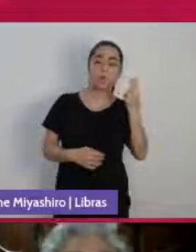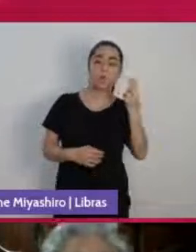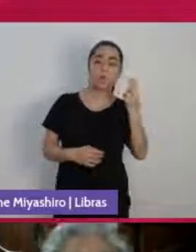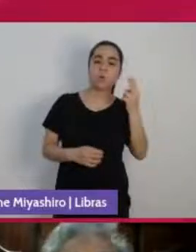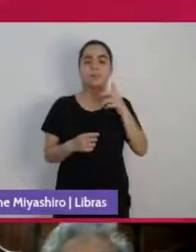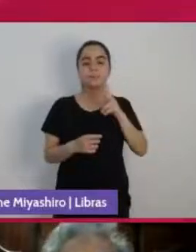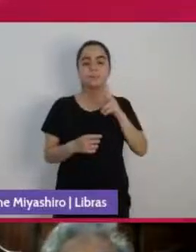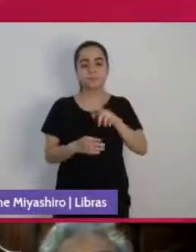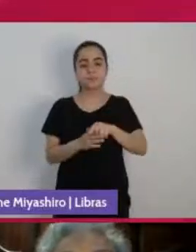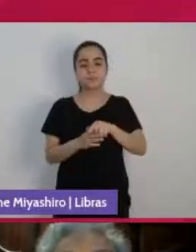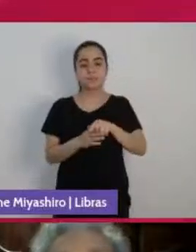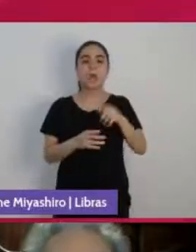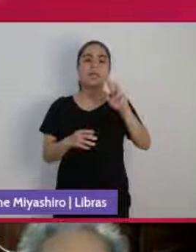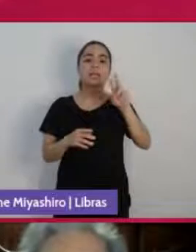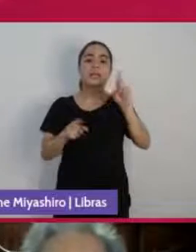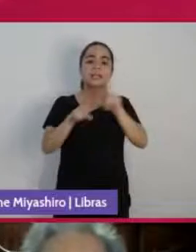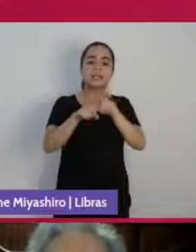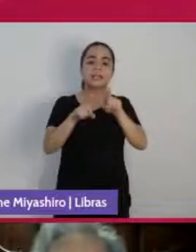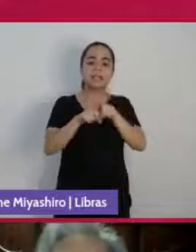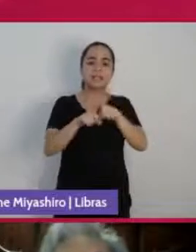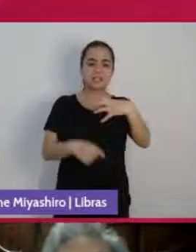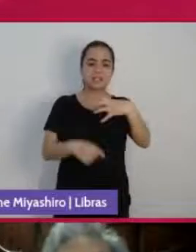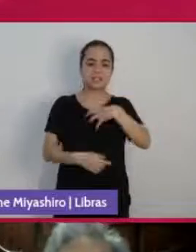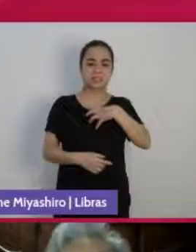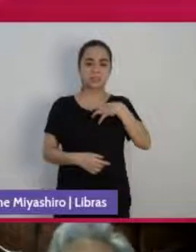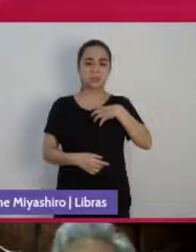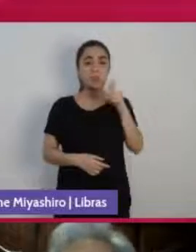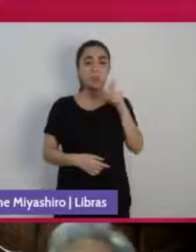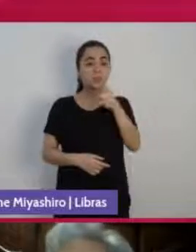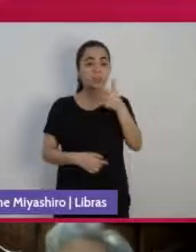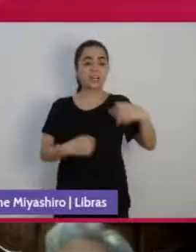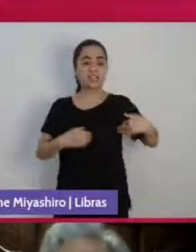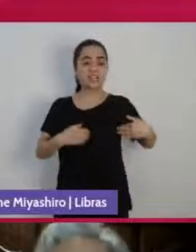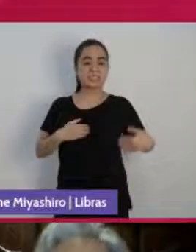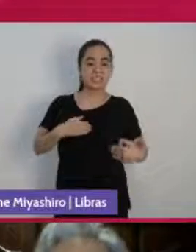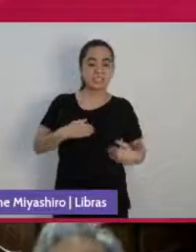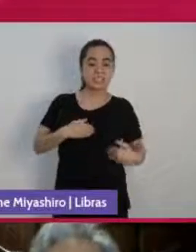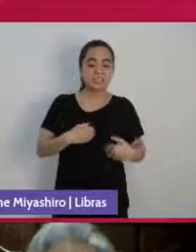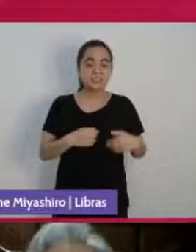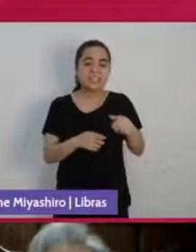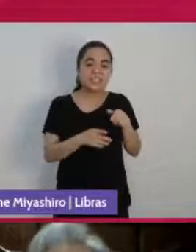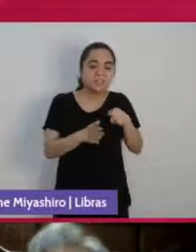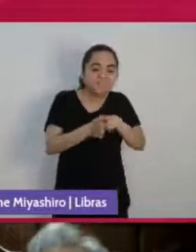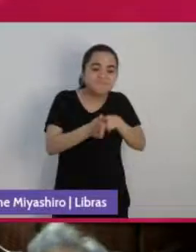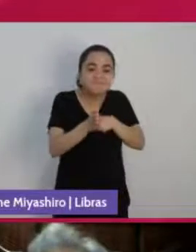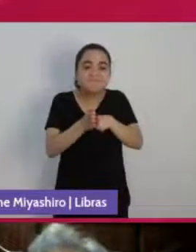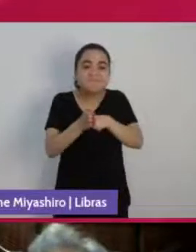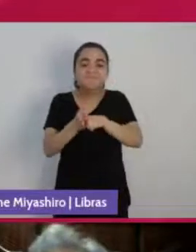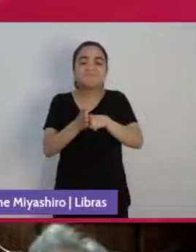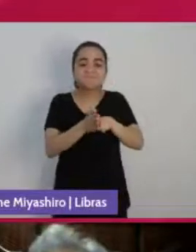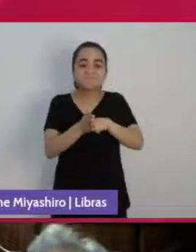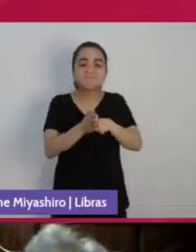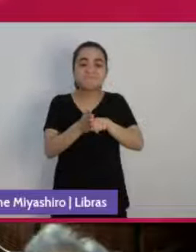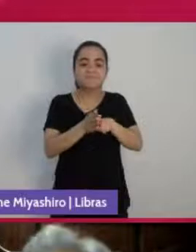vamos atender as pacientes assintomáticas, que é as que vêm fazer rastreio para o câncer de mama.